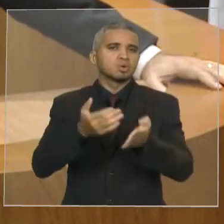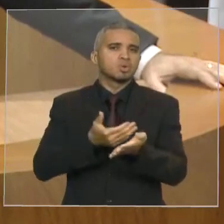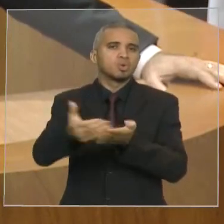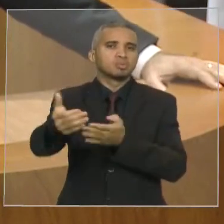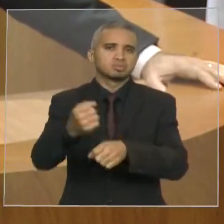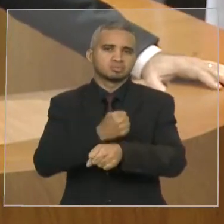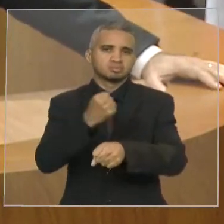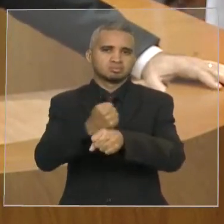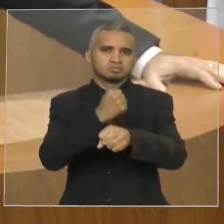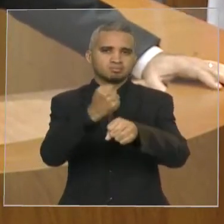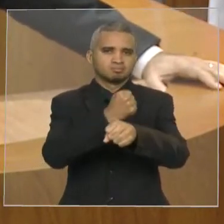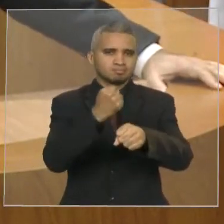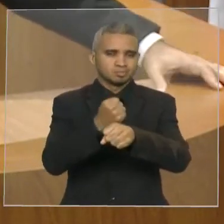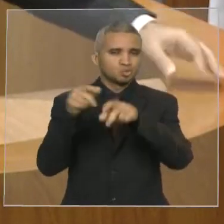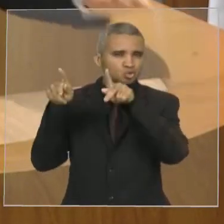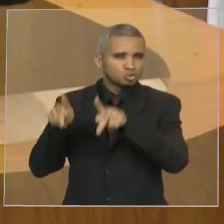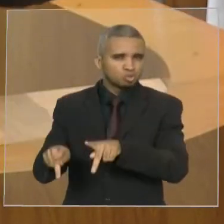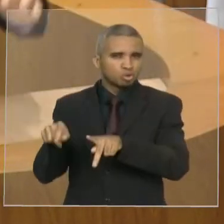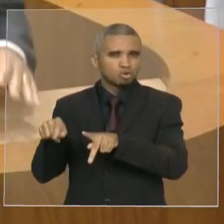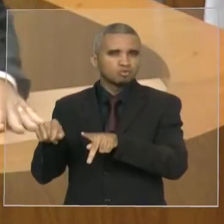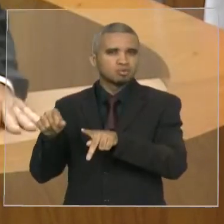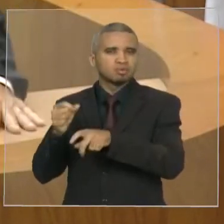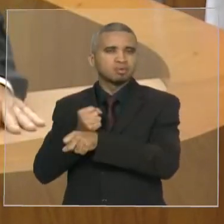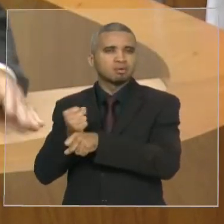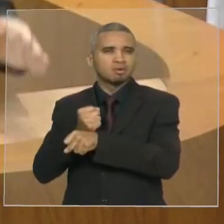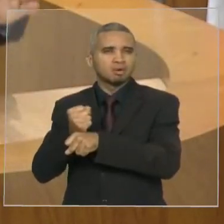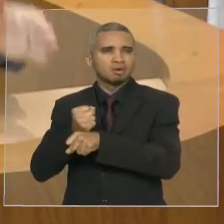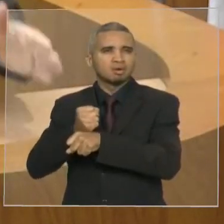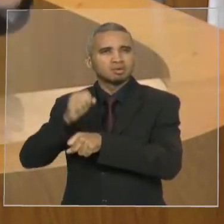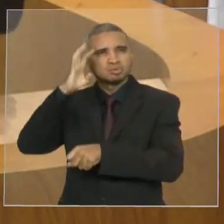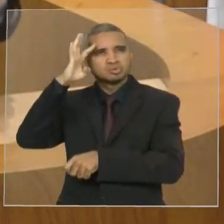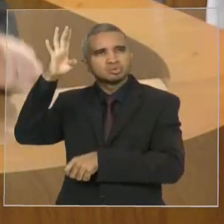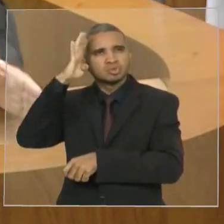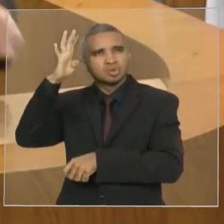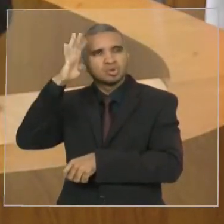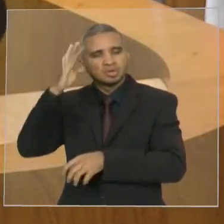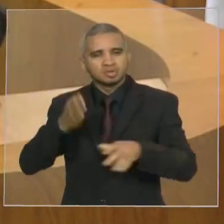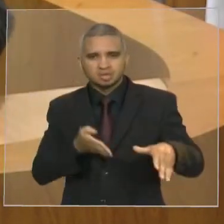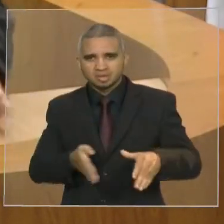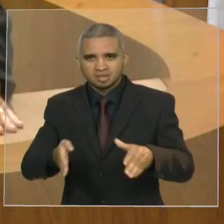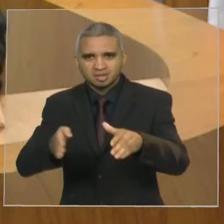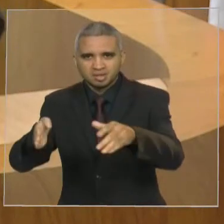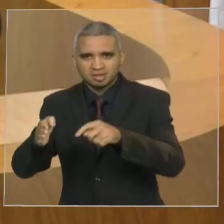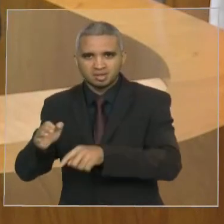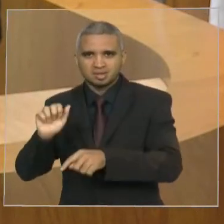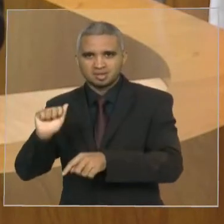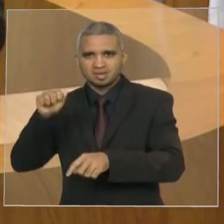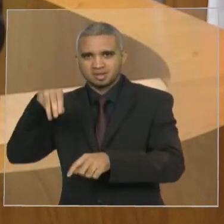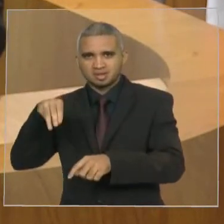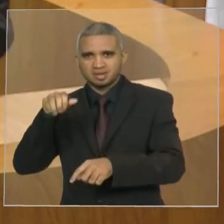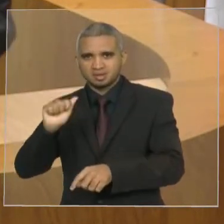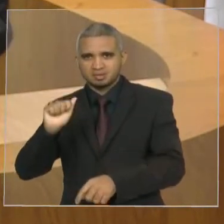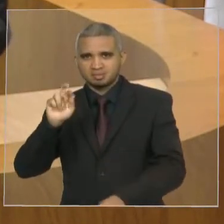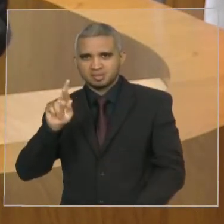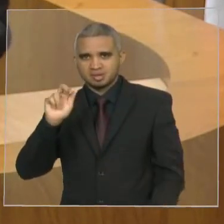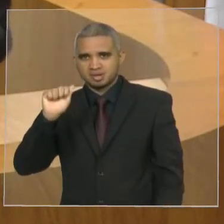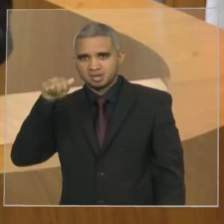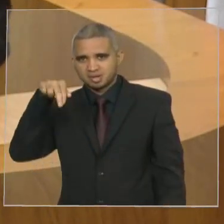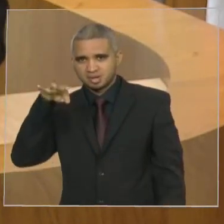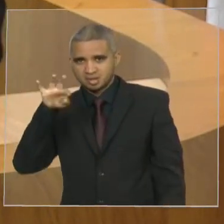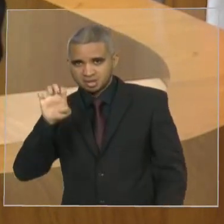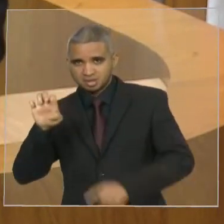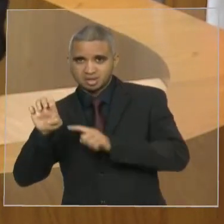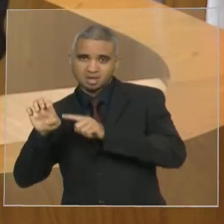esperada e tão sonhada pelo povo daquela região, que é exatamente a estrada que liga Amarante a Sítio Novo. Eram essas as minhas considerações,